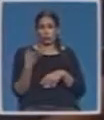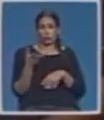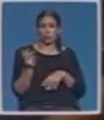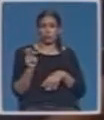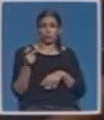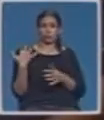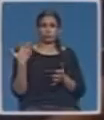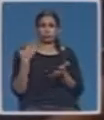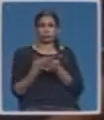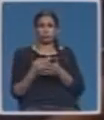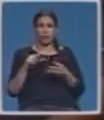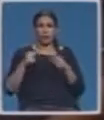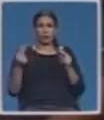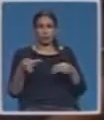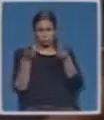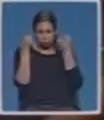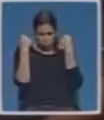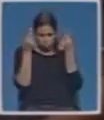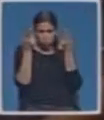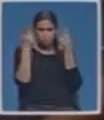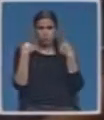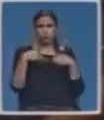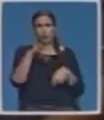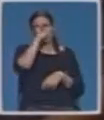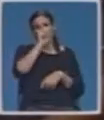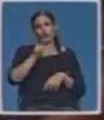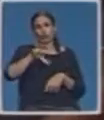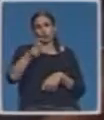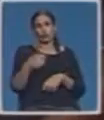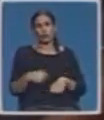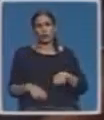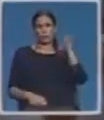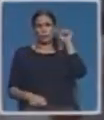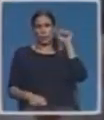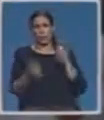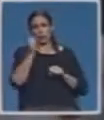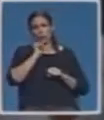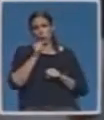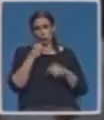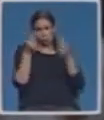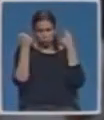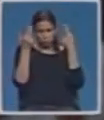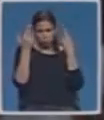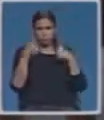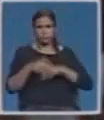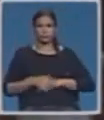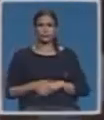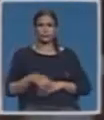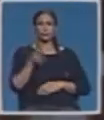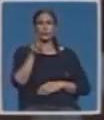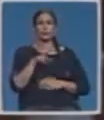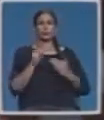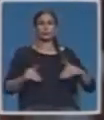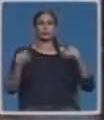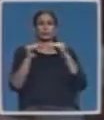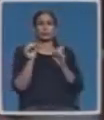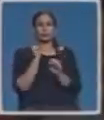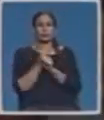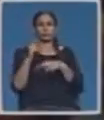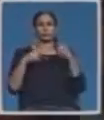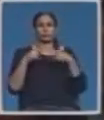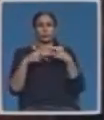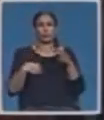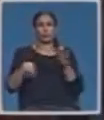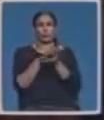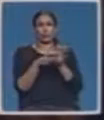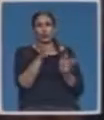Câmara submissa ao governo regional e ao PS dos Açores. E sobre a segunda fase das obras do Porto da Horta,